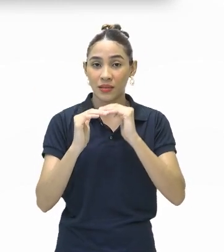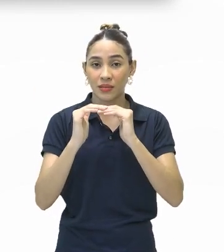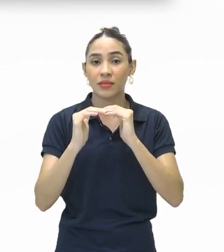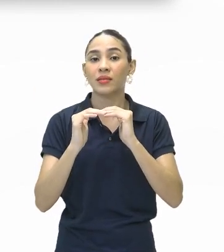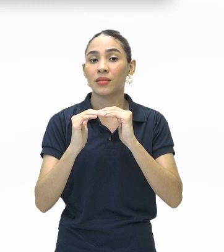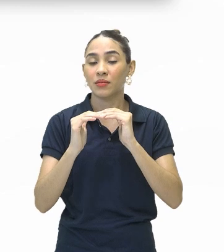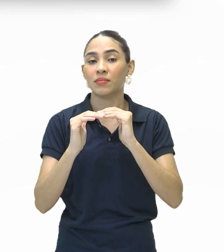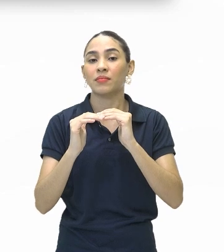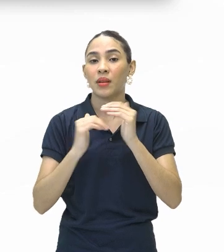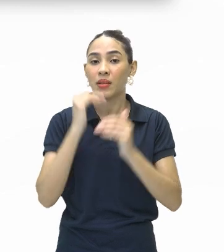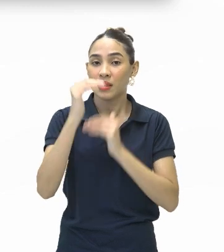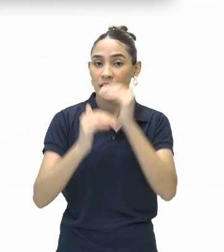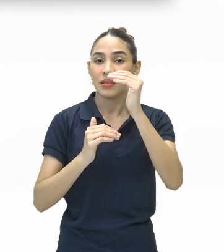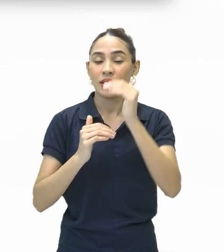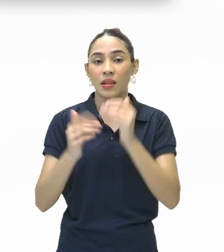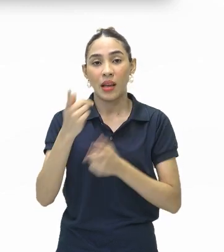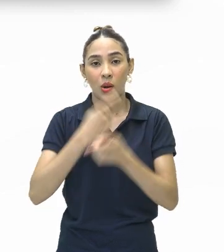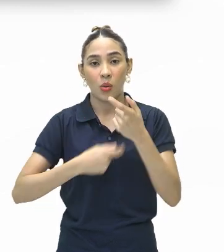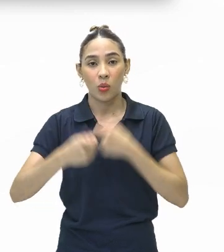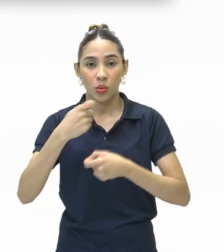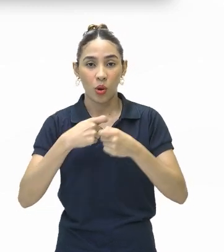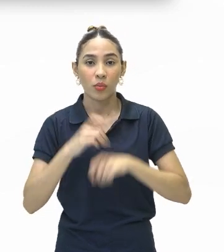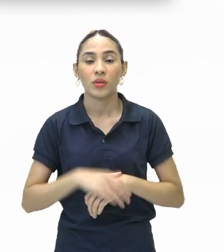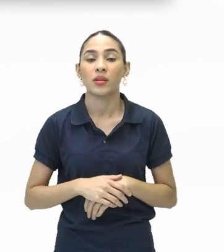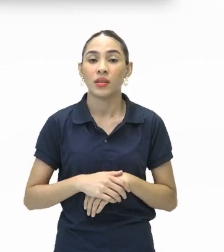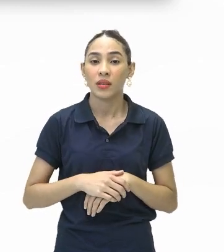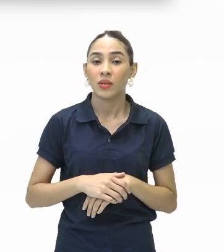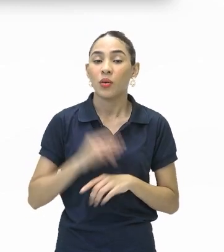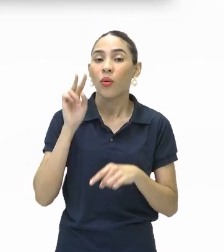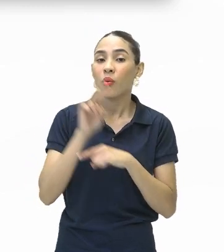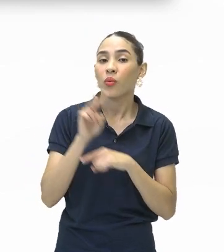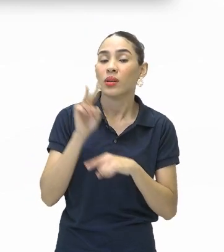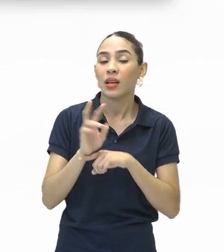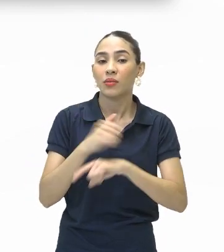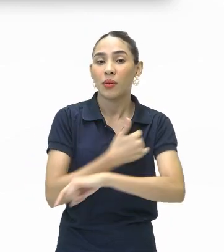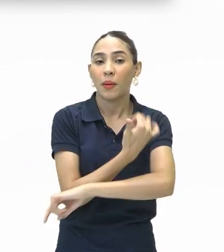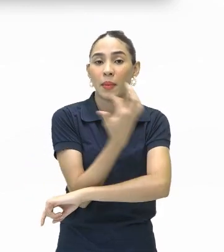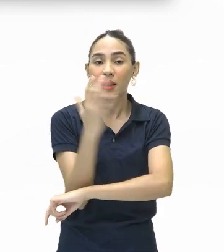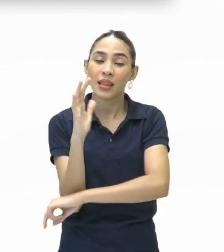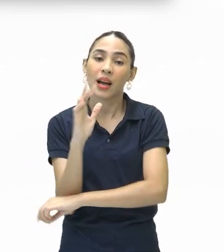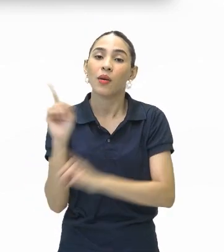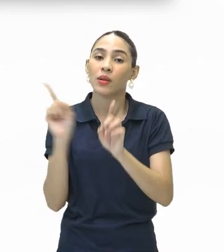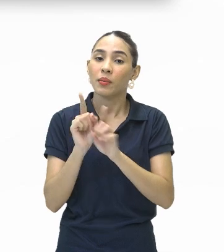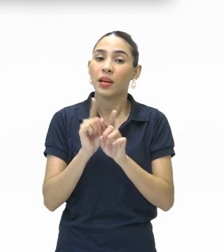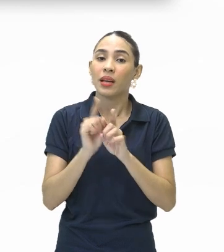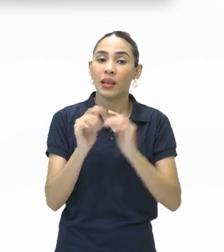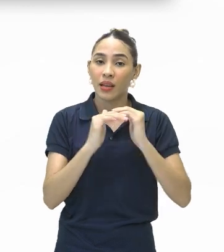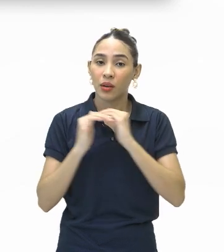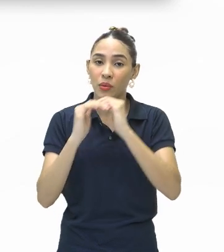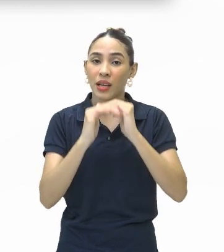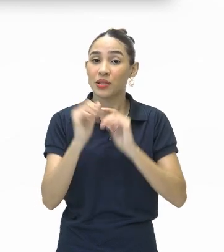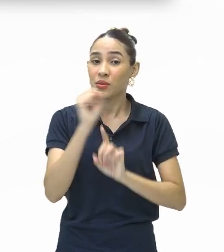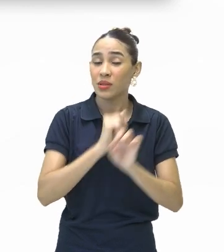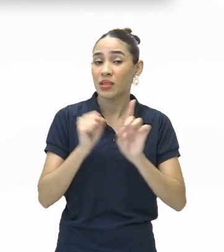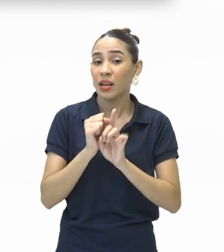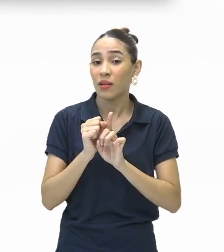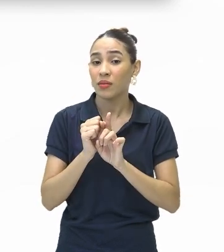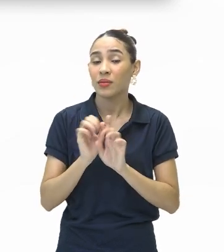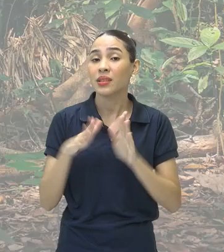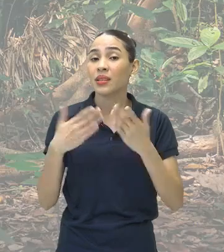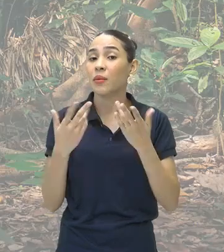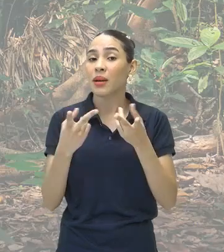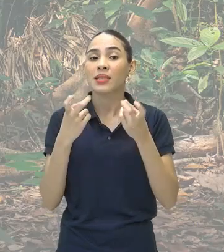equilibrar o crescimento econômico com a preservação ambiental e a equidade social. Então, o que estão vendo